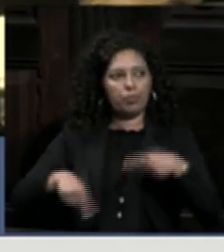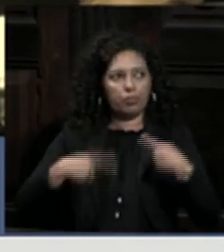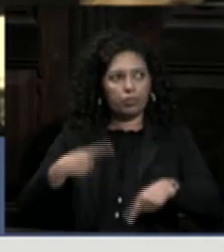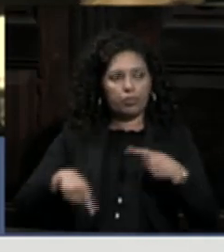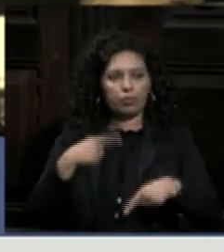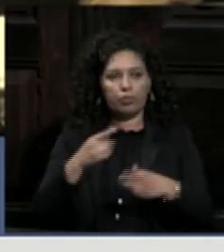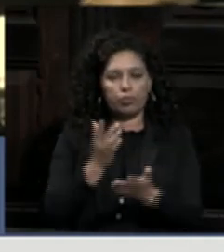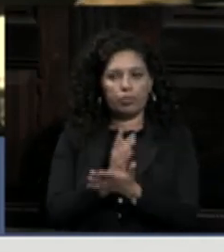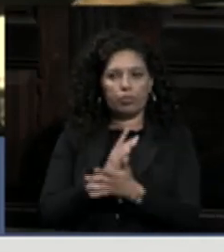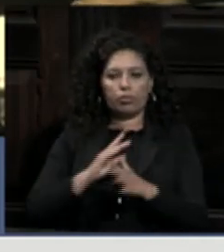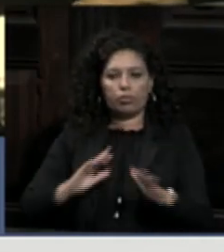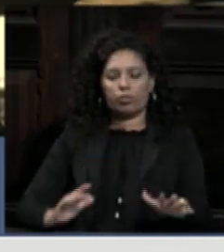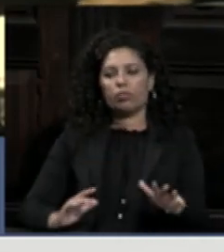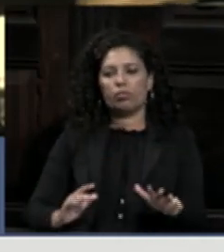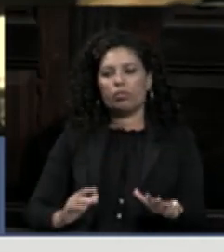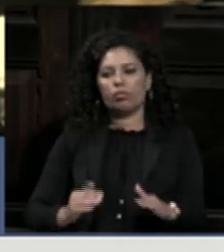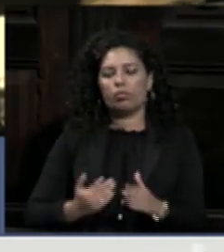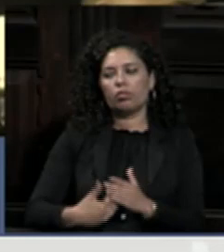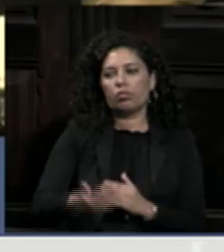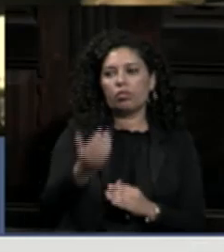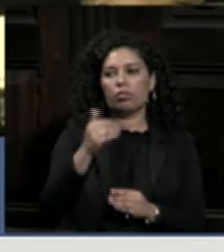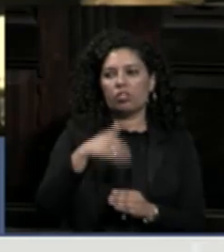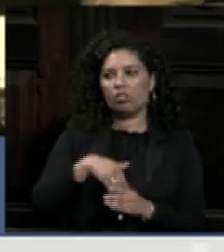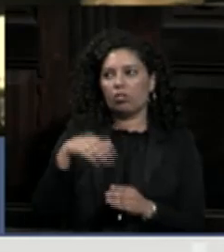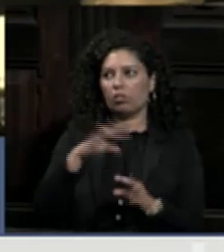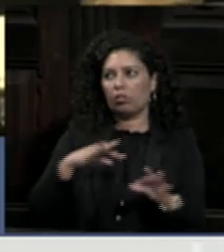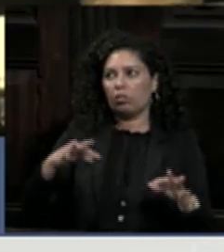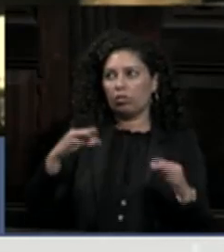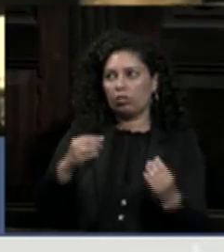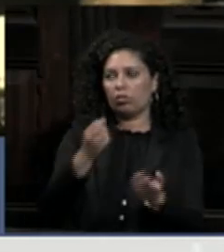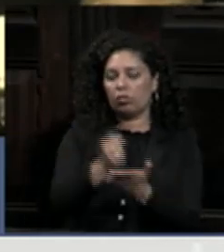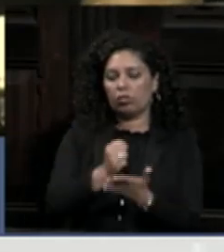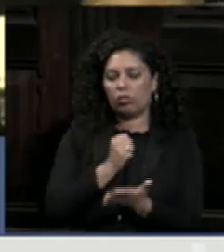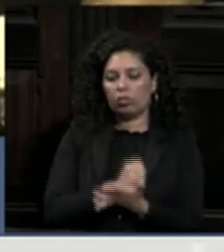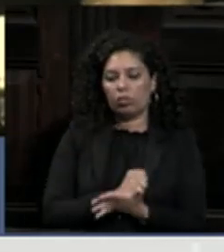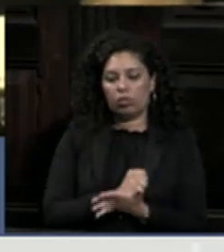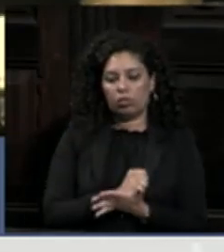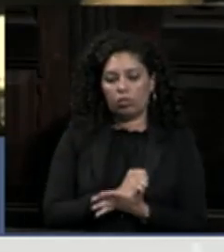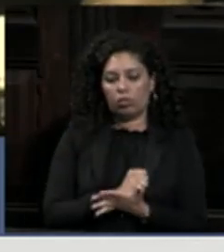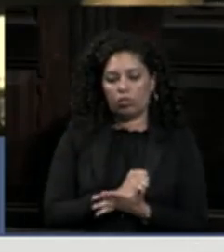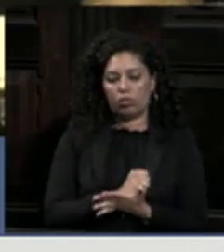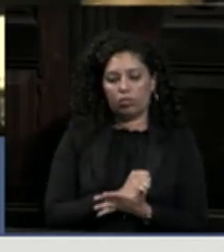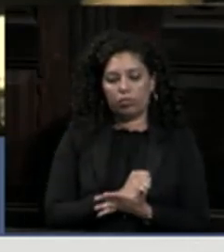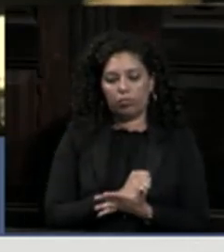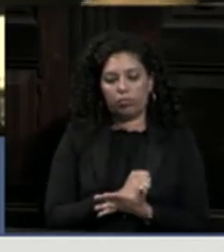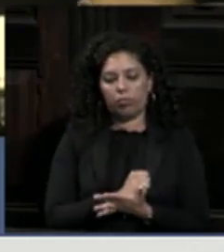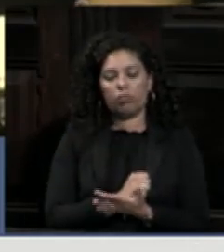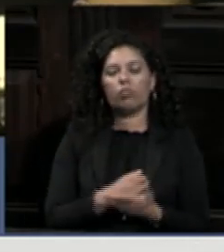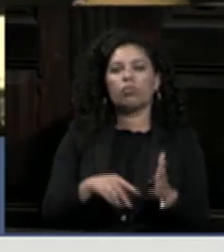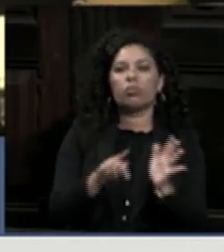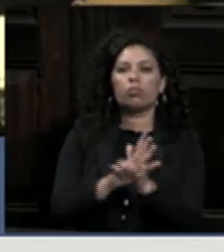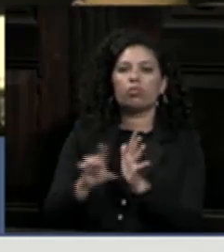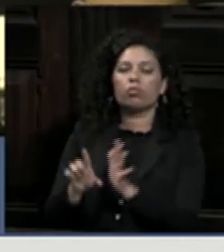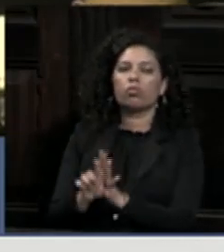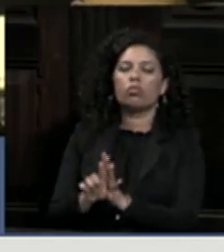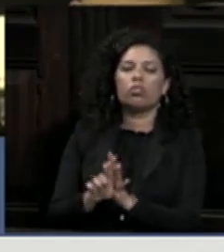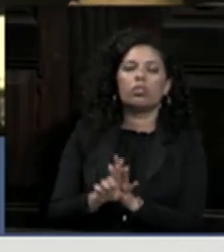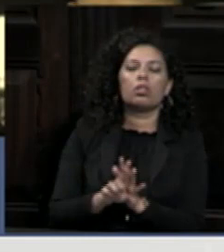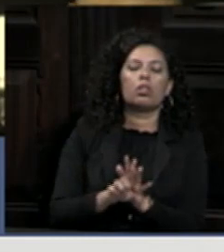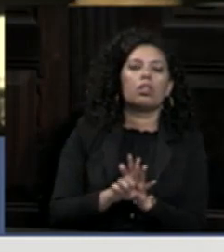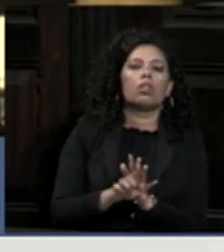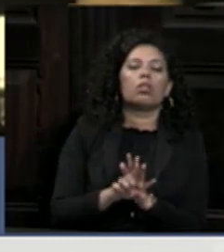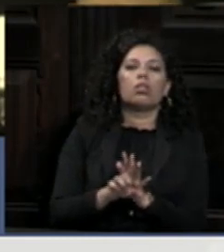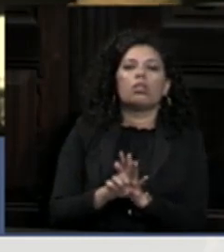governo de querer discutir se a discussão e votação seus que a própria questão aprovada vai à promulgação da resolução 7 86